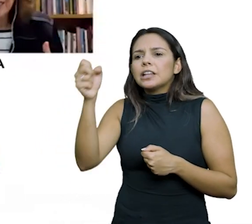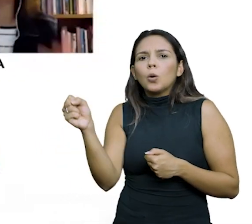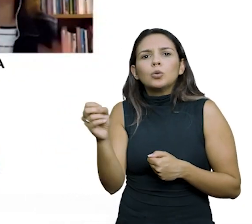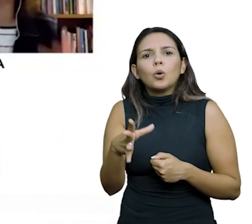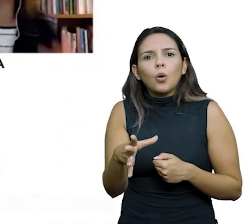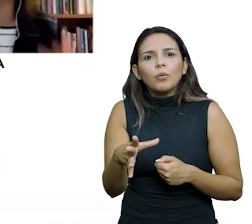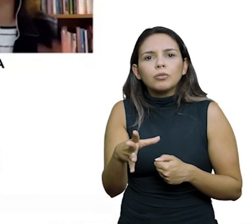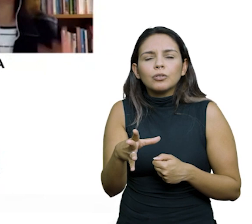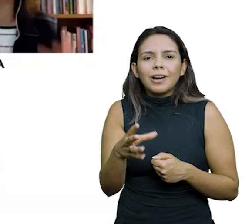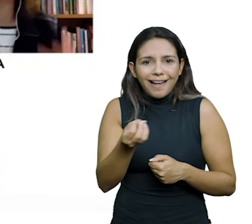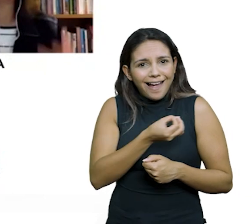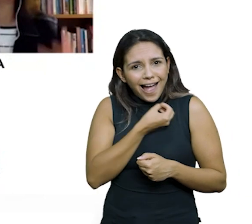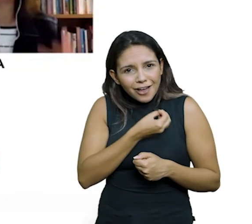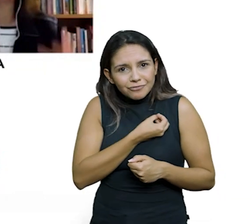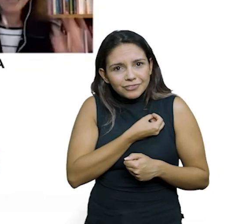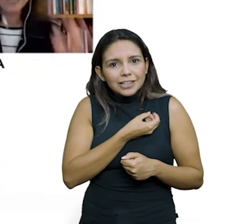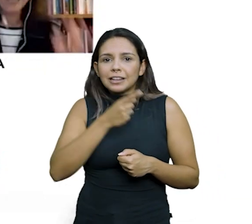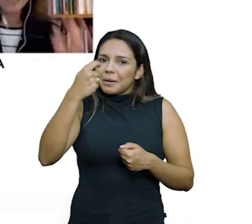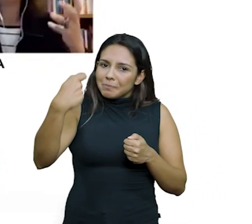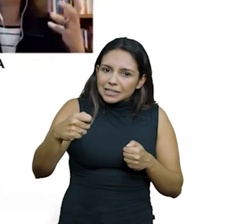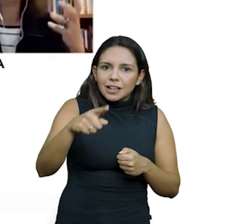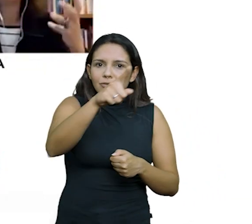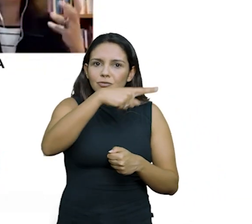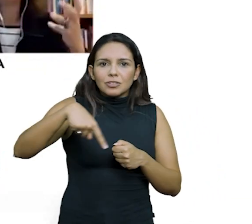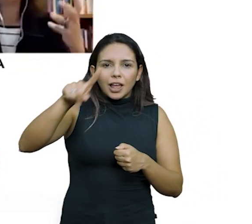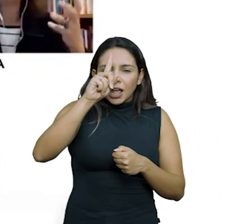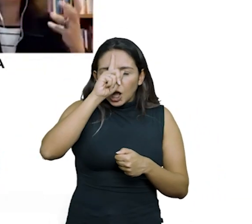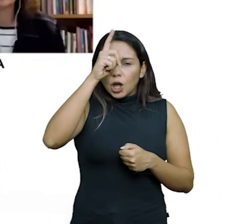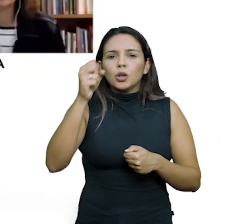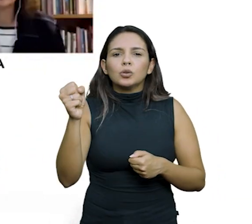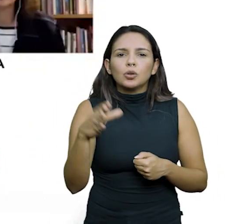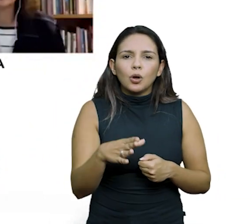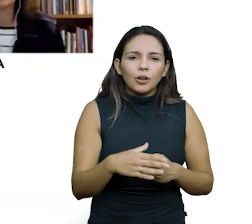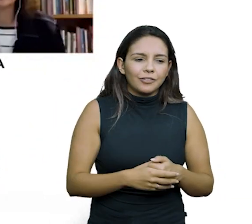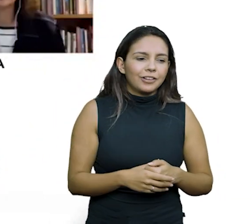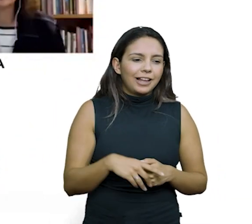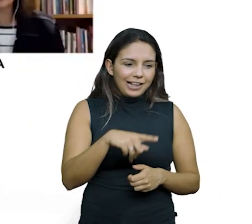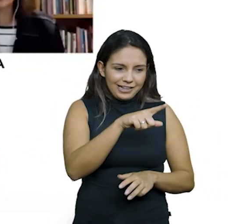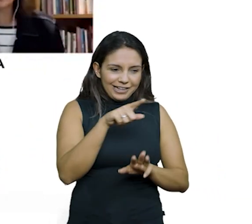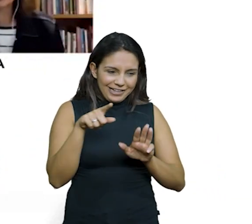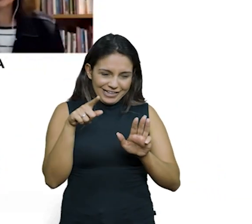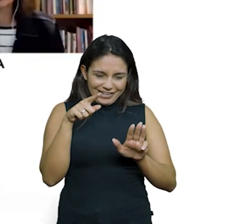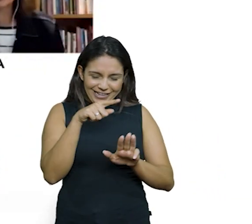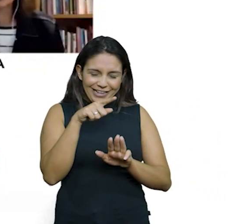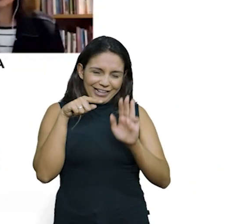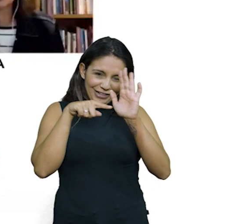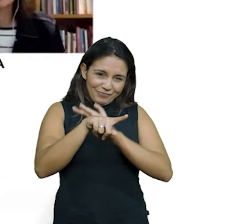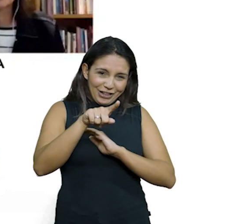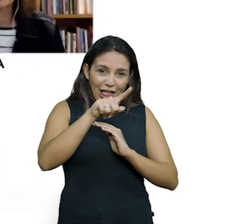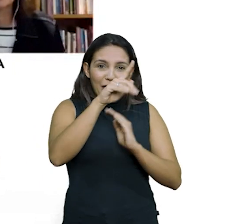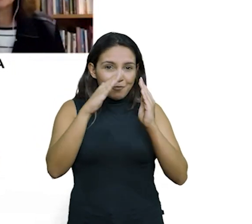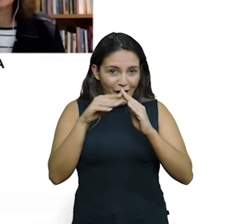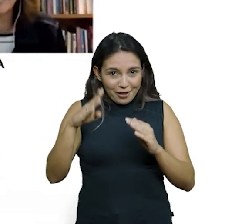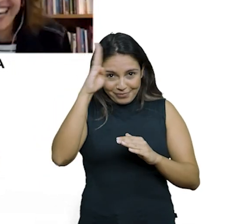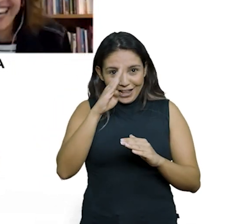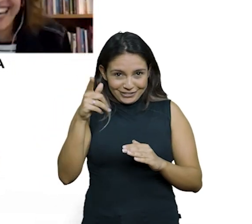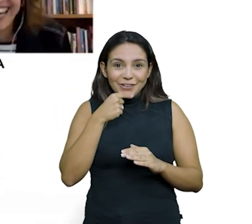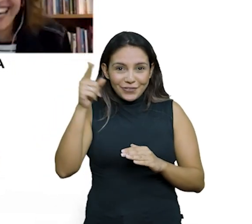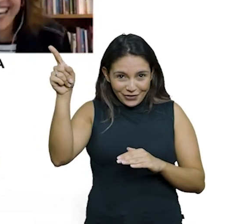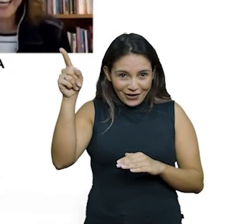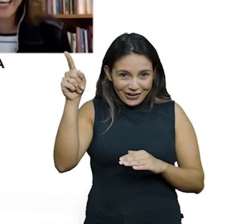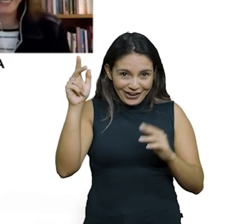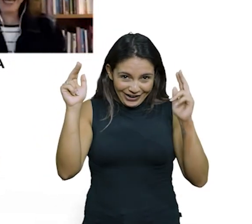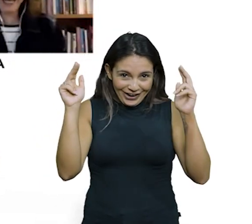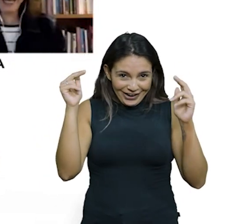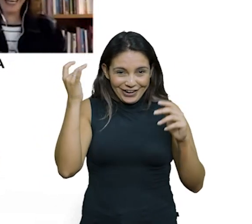improvisar, que a vida requer improviso. Ele morou aqui no Brasil um tempo? De nós. Ele morou aqui no Brasil um tempo para